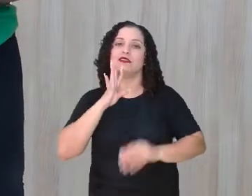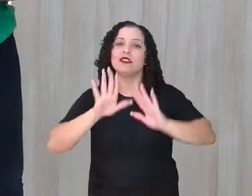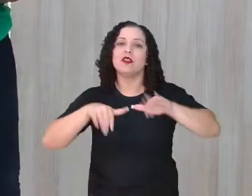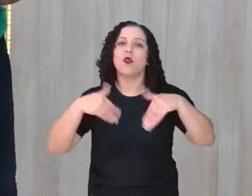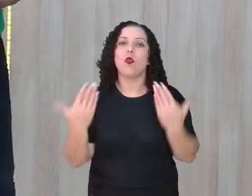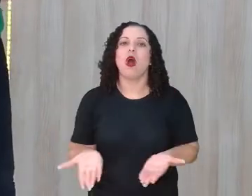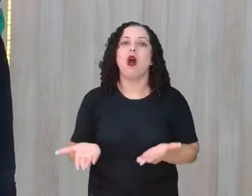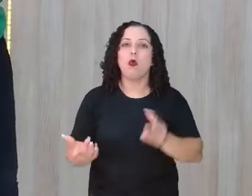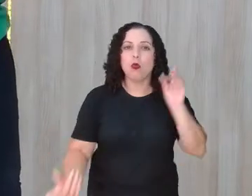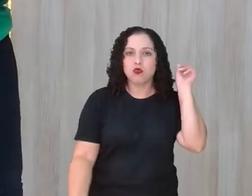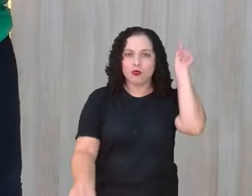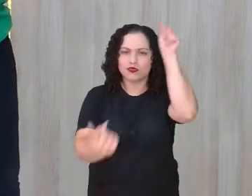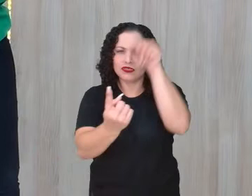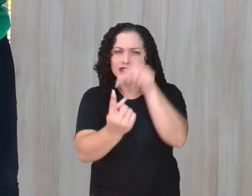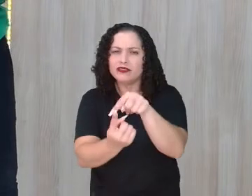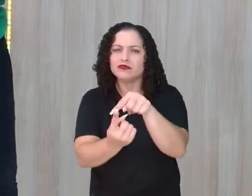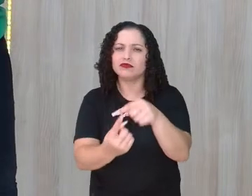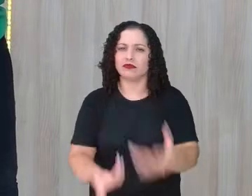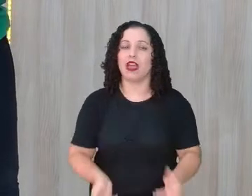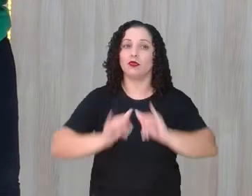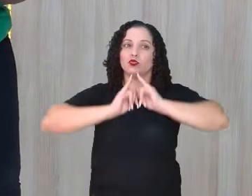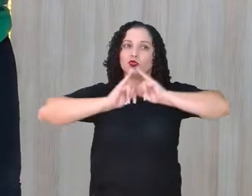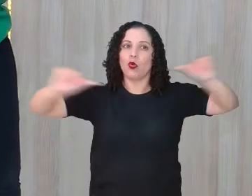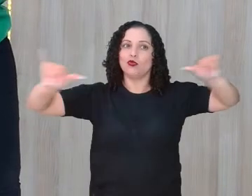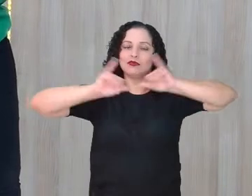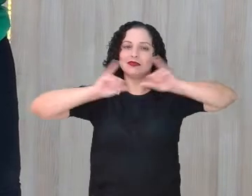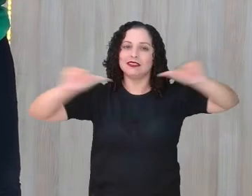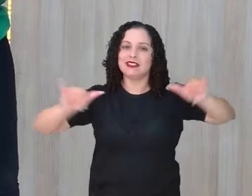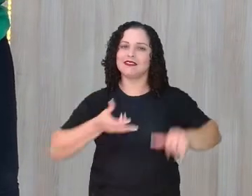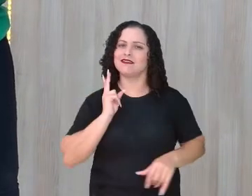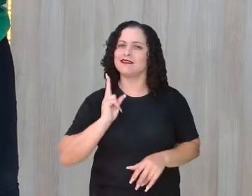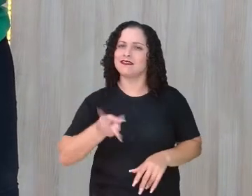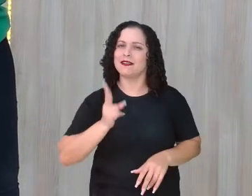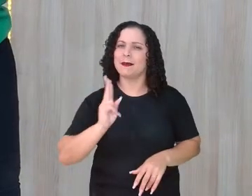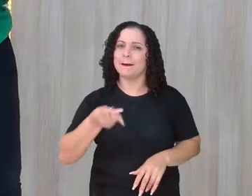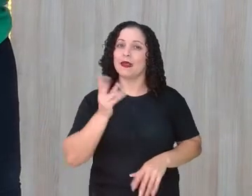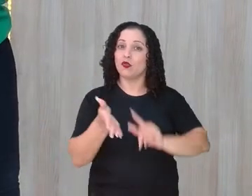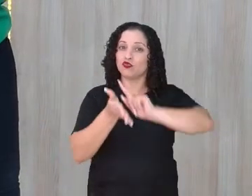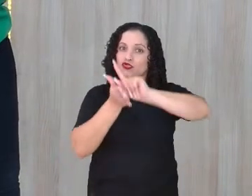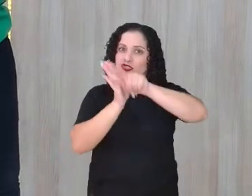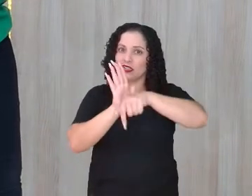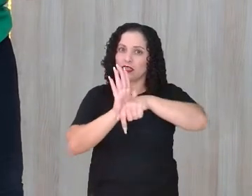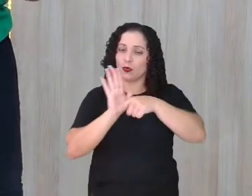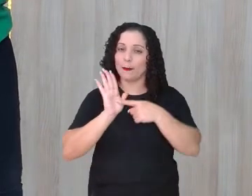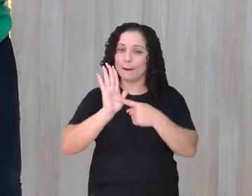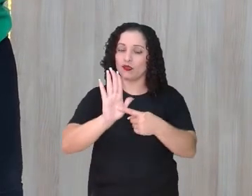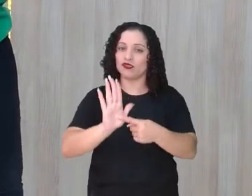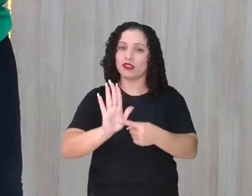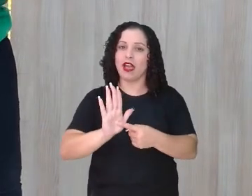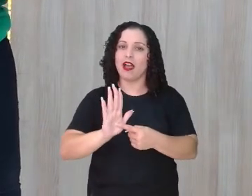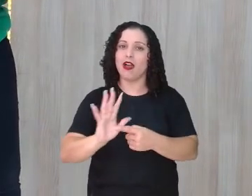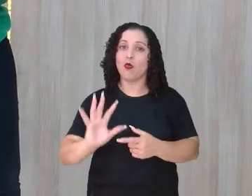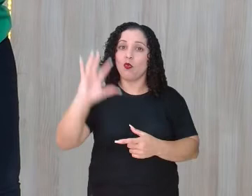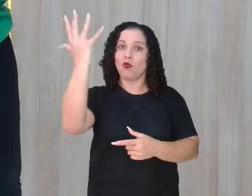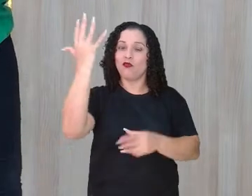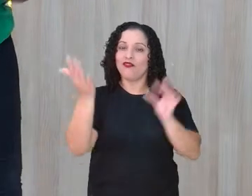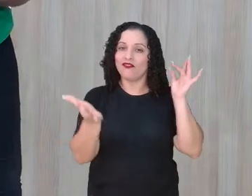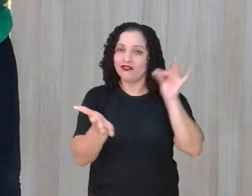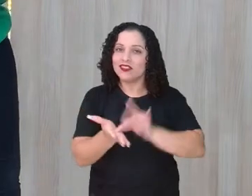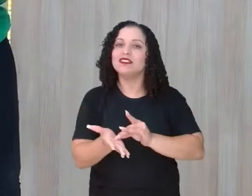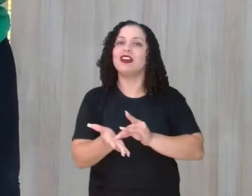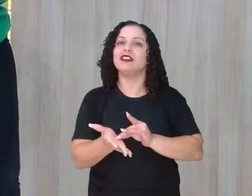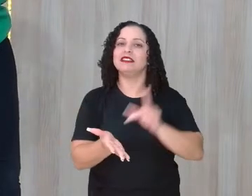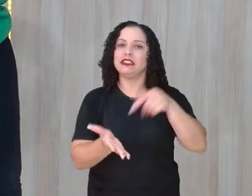fato relatado. Notícia, lembrem-se sempre, notícia é um gênero que relata um fato e esse fato